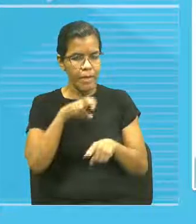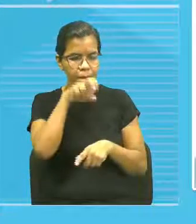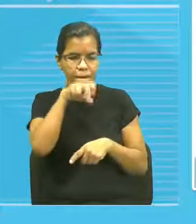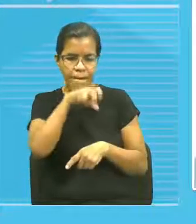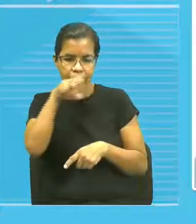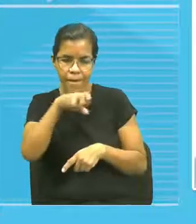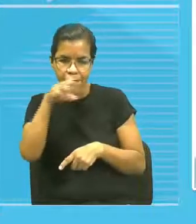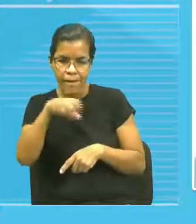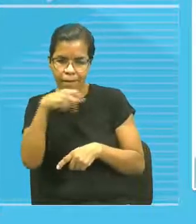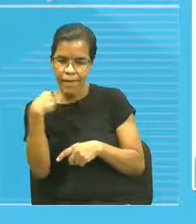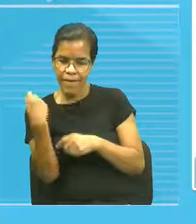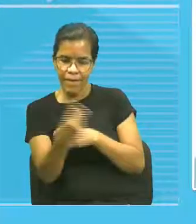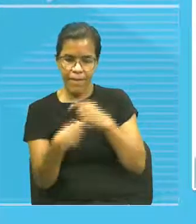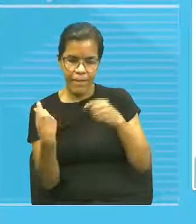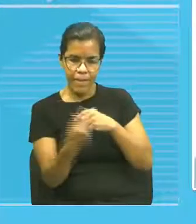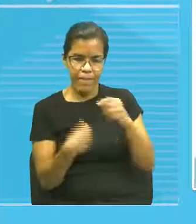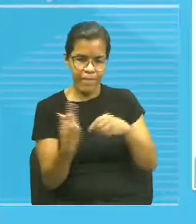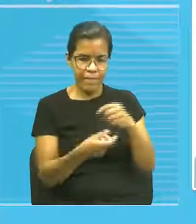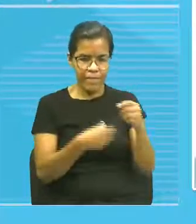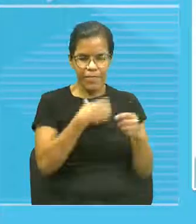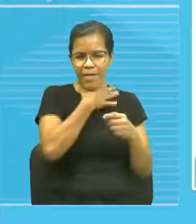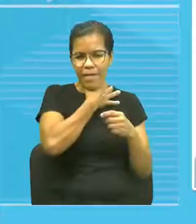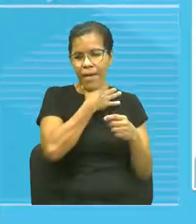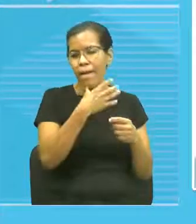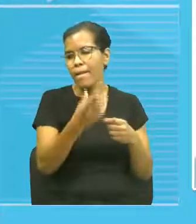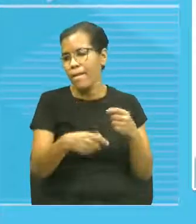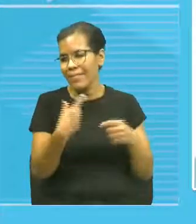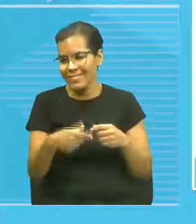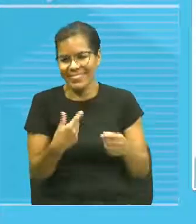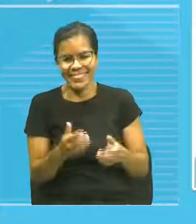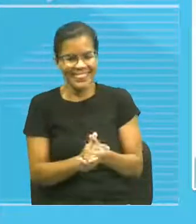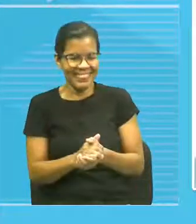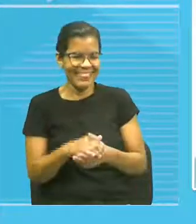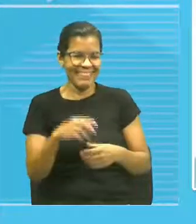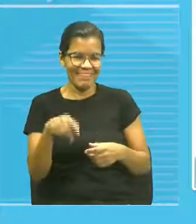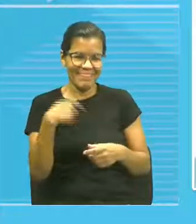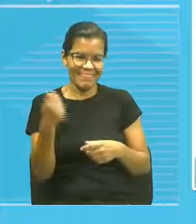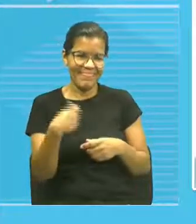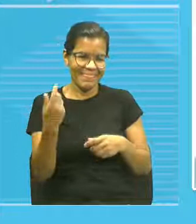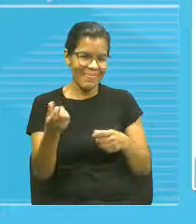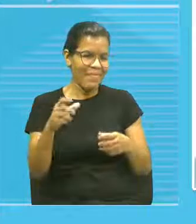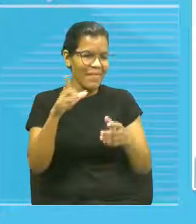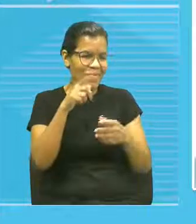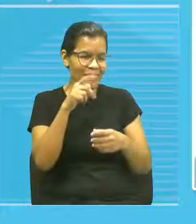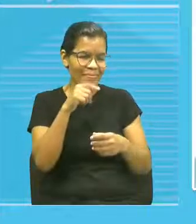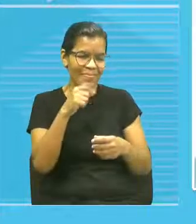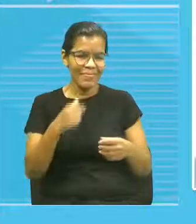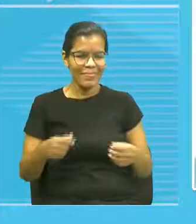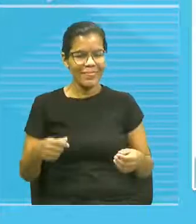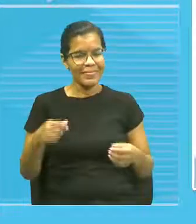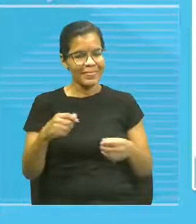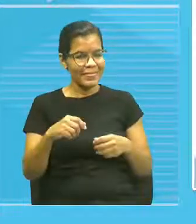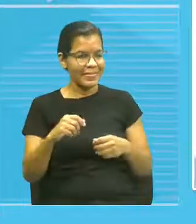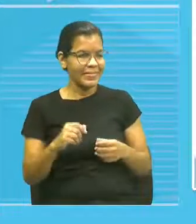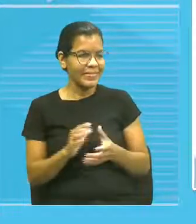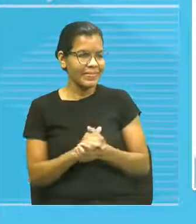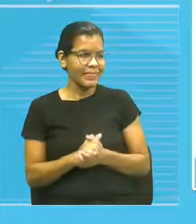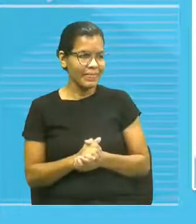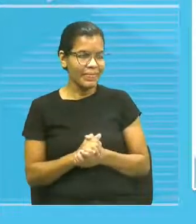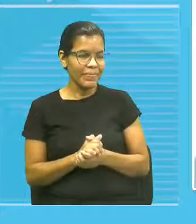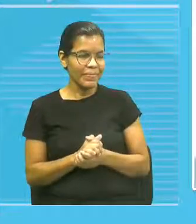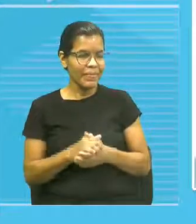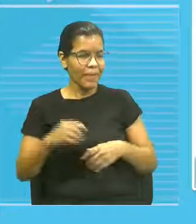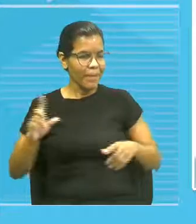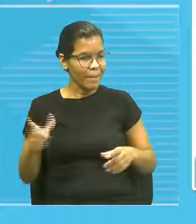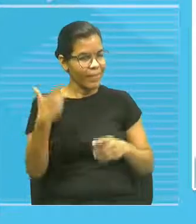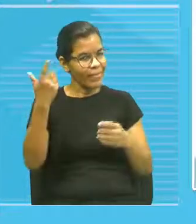vítima, enrola. Pois é. Pois enrola todinha a água aí. hidratou. E